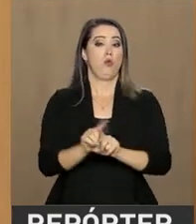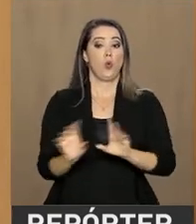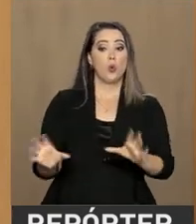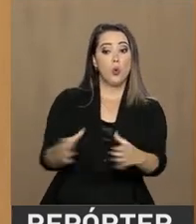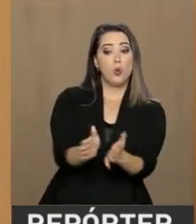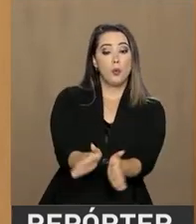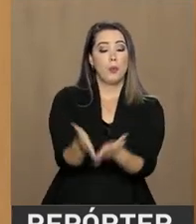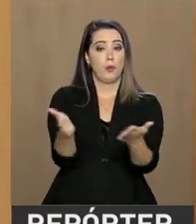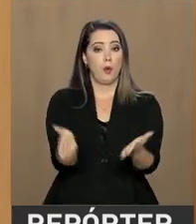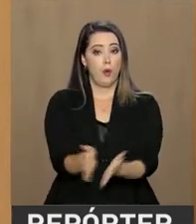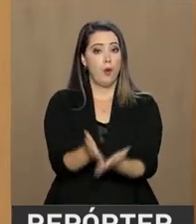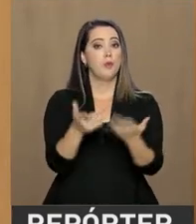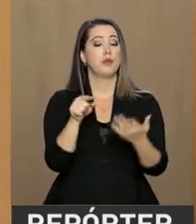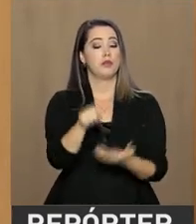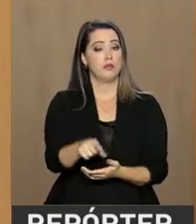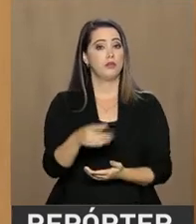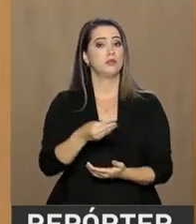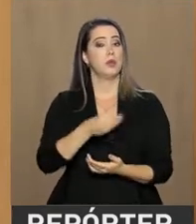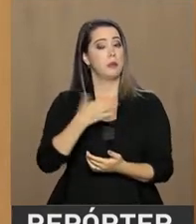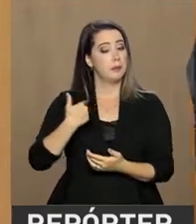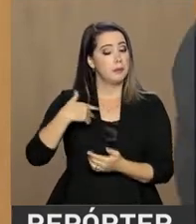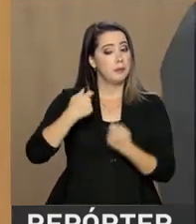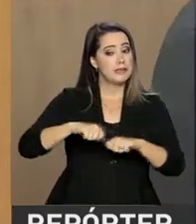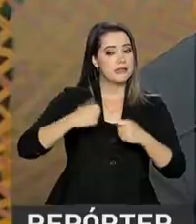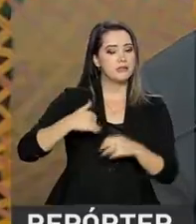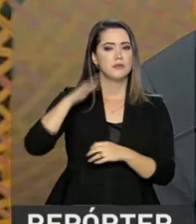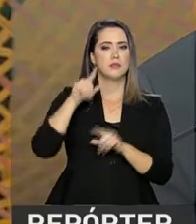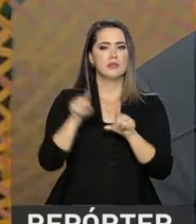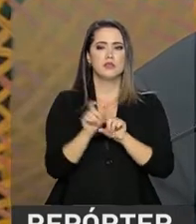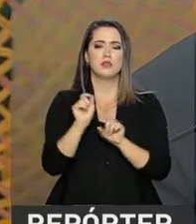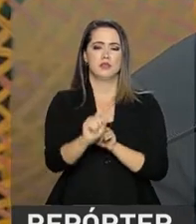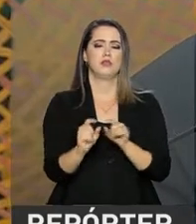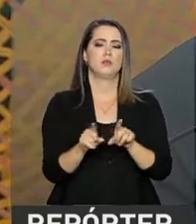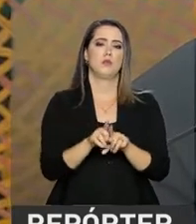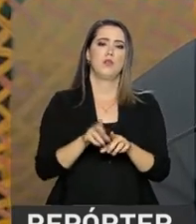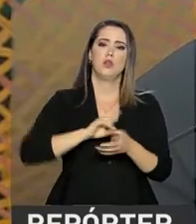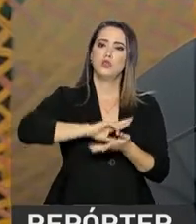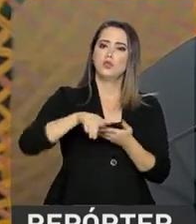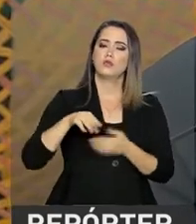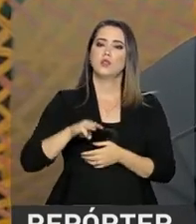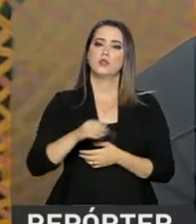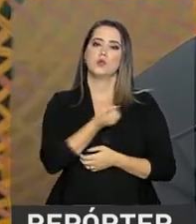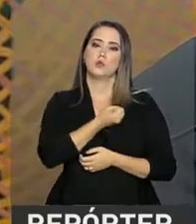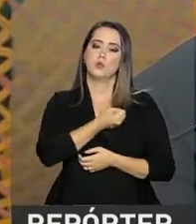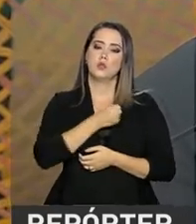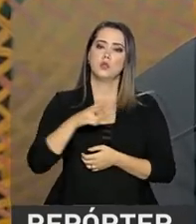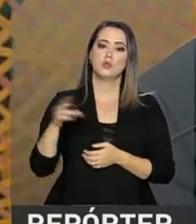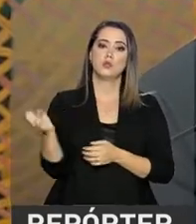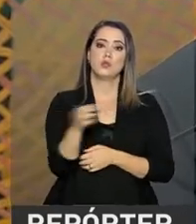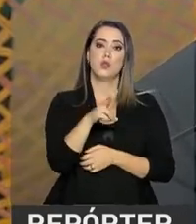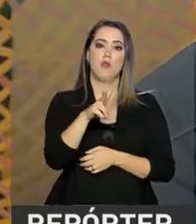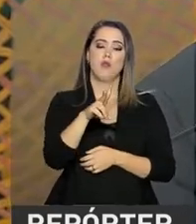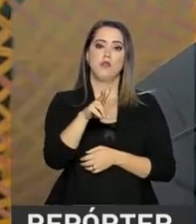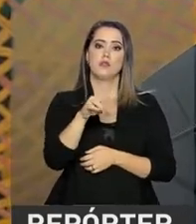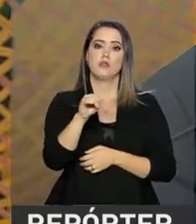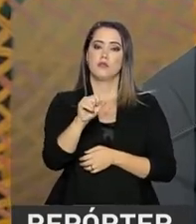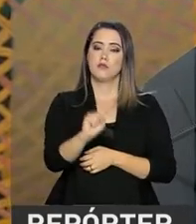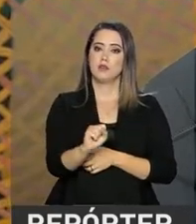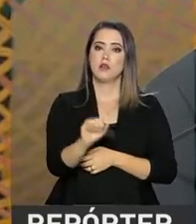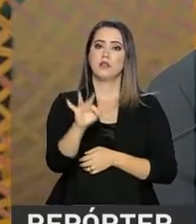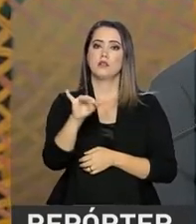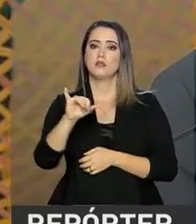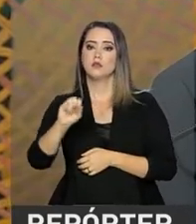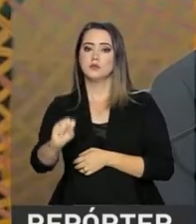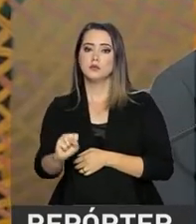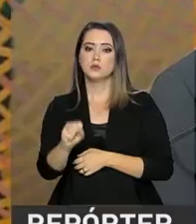pobres e os mais vulneráveis foi um número imenso de novas vagas no fies que foram criados quantas foram menores e